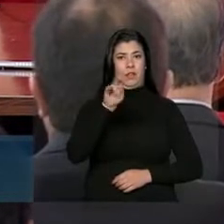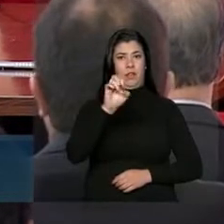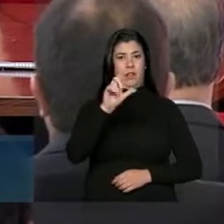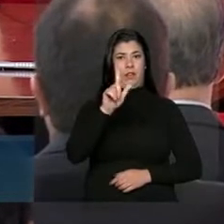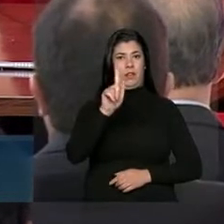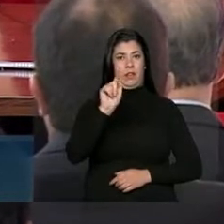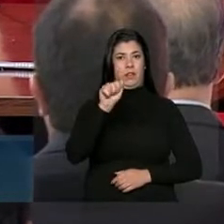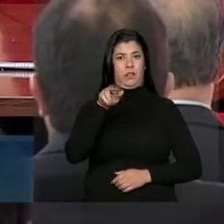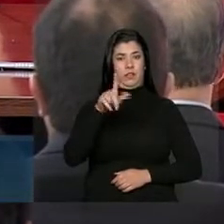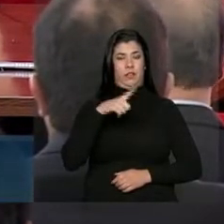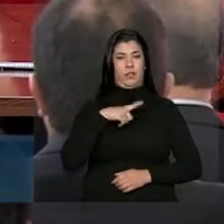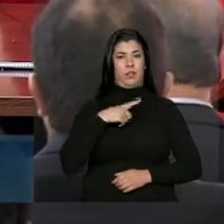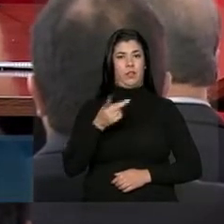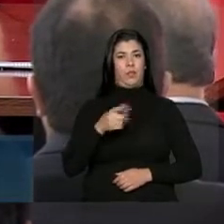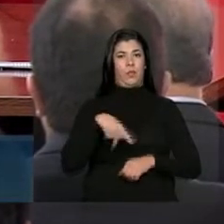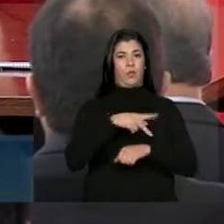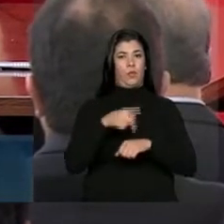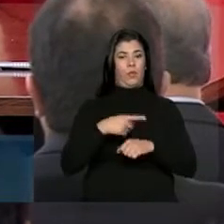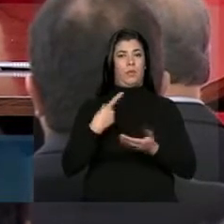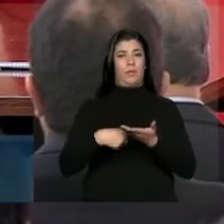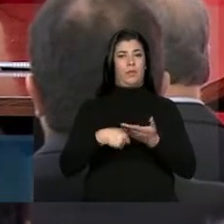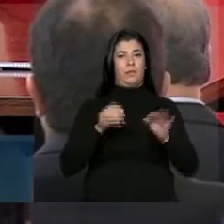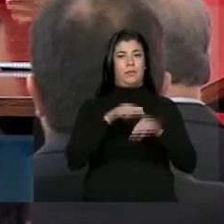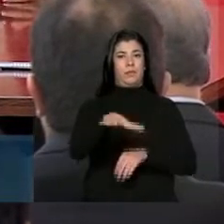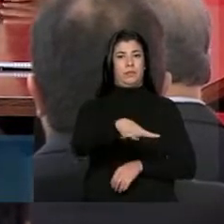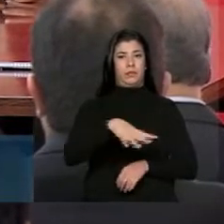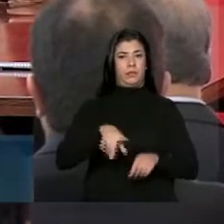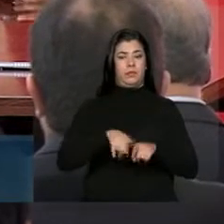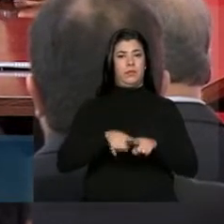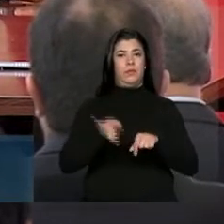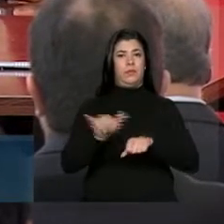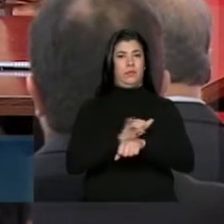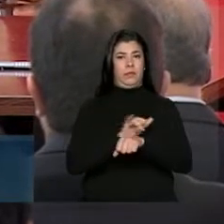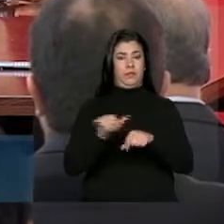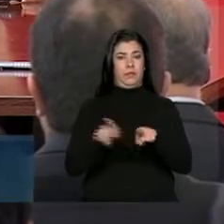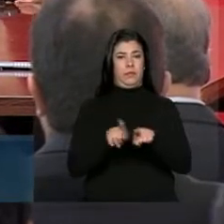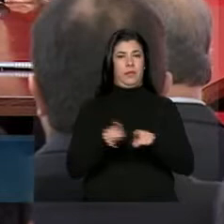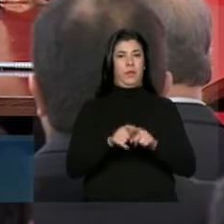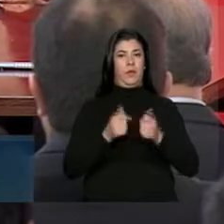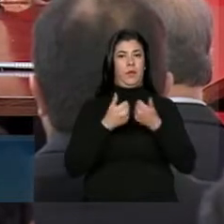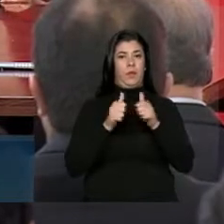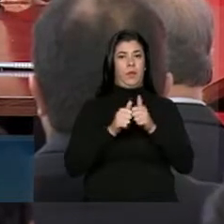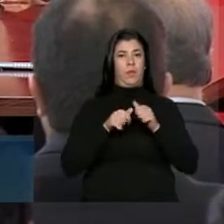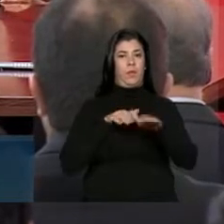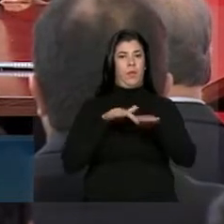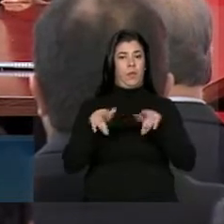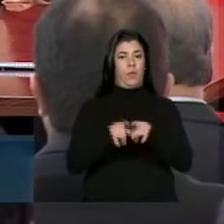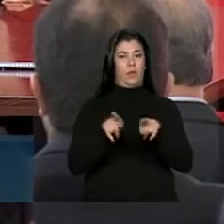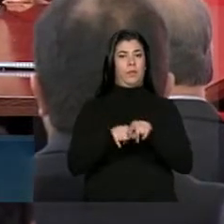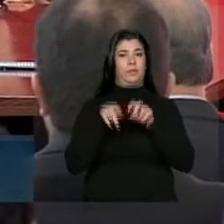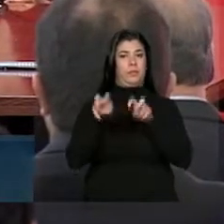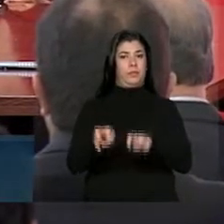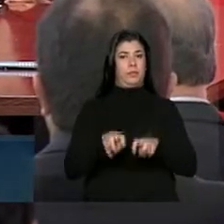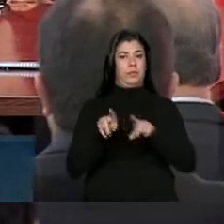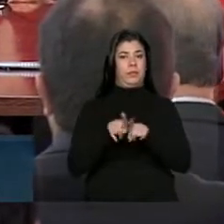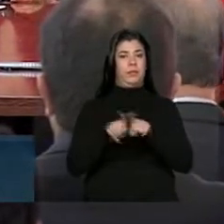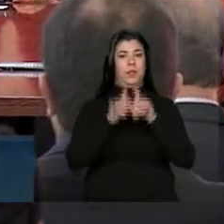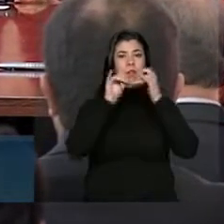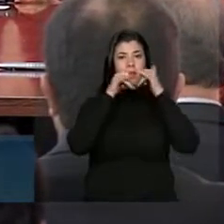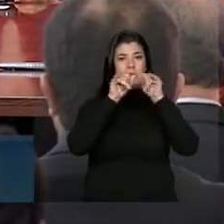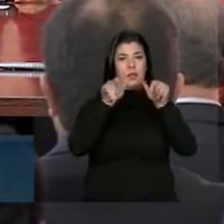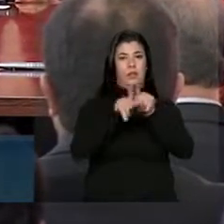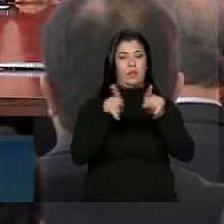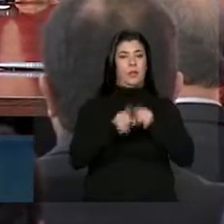abrangem áreas como planejamento estratégico, infraestrutura, transporte, agricultura,